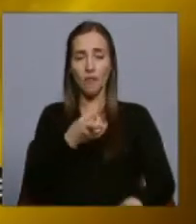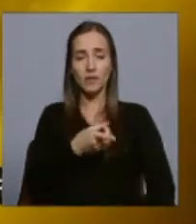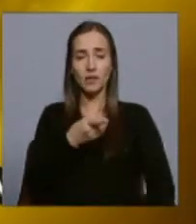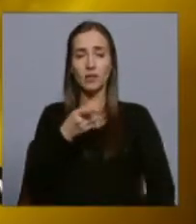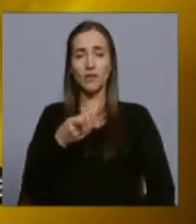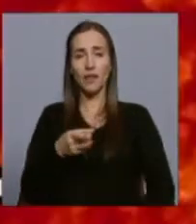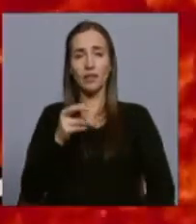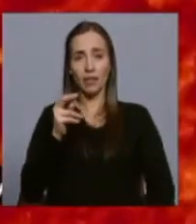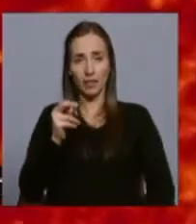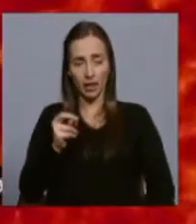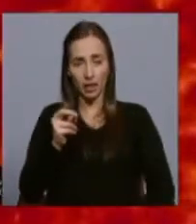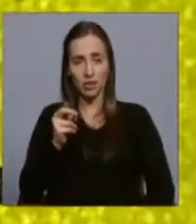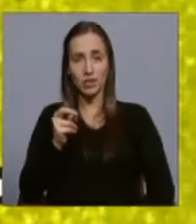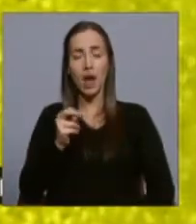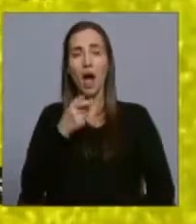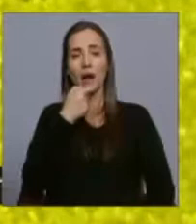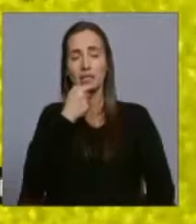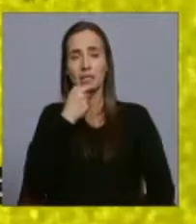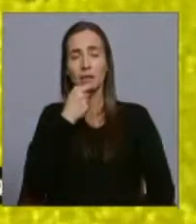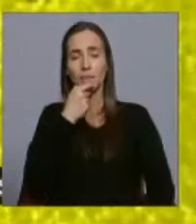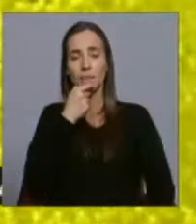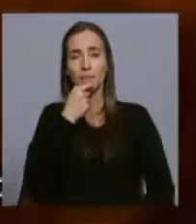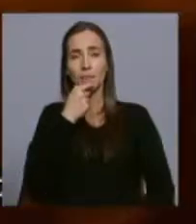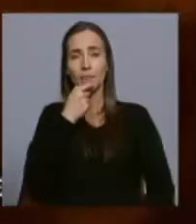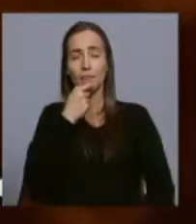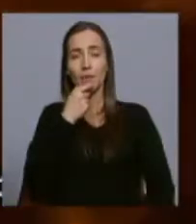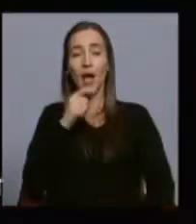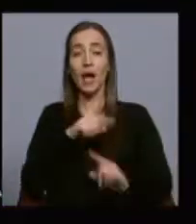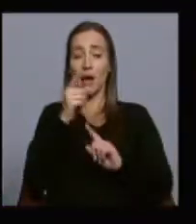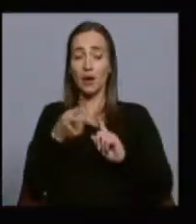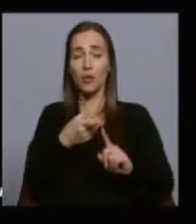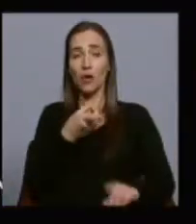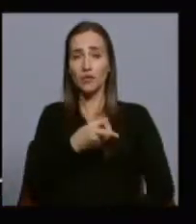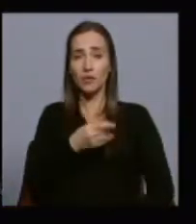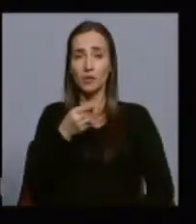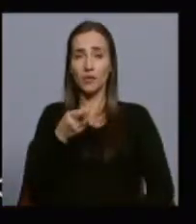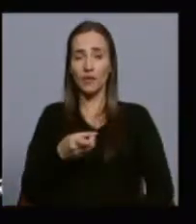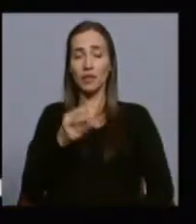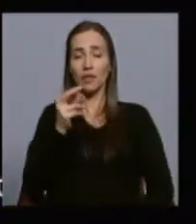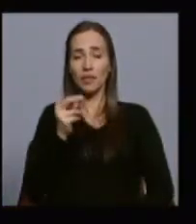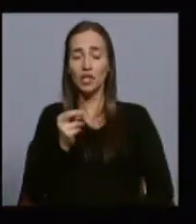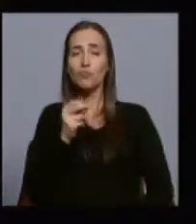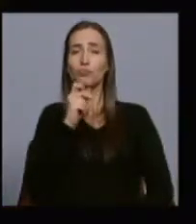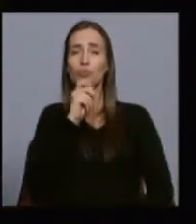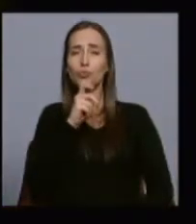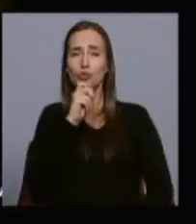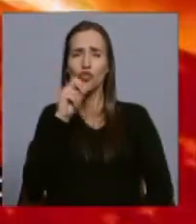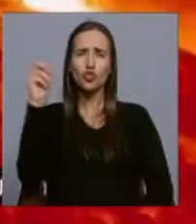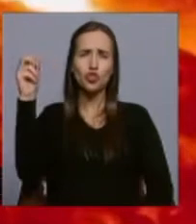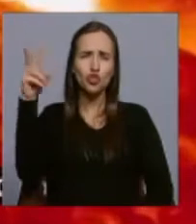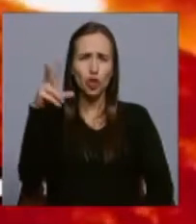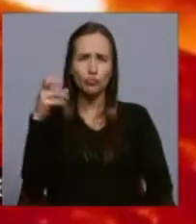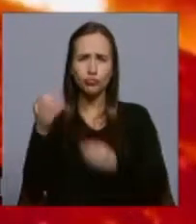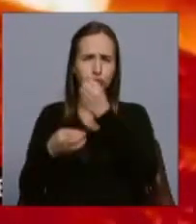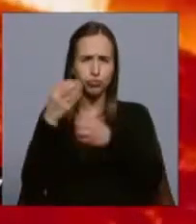um evento de protões solares. O que é que isto quer dizer? Quer dizer que em 993 houve provavelmente uma tempestade solar poderosíssima,